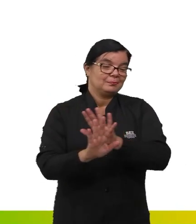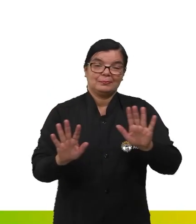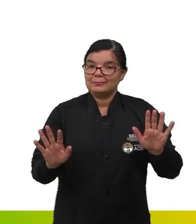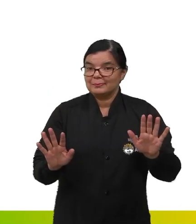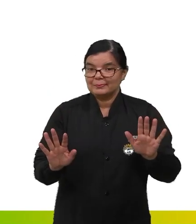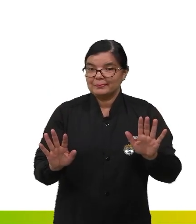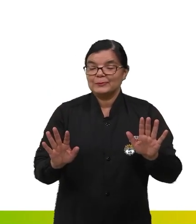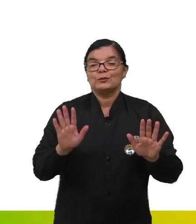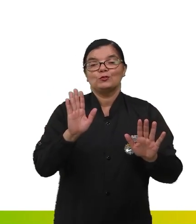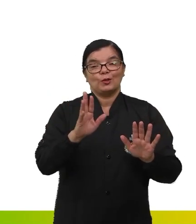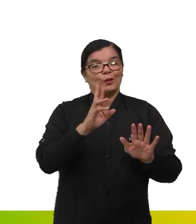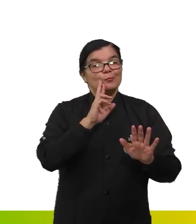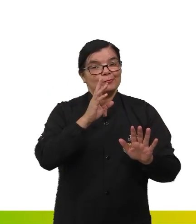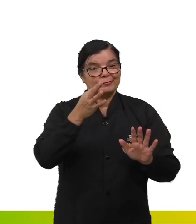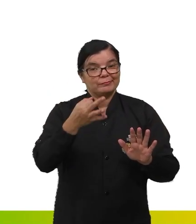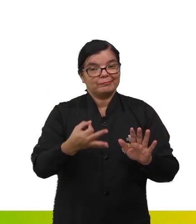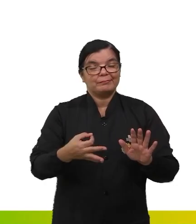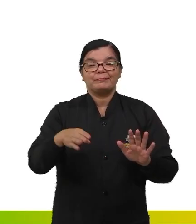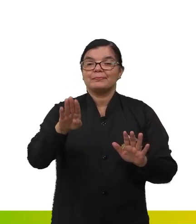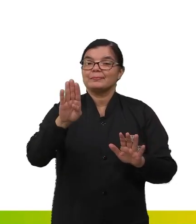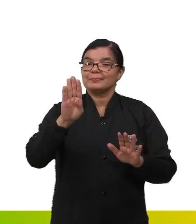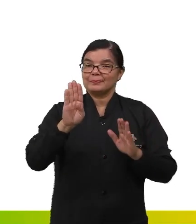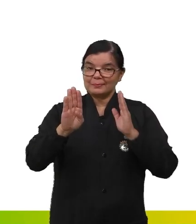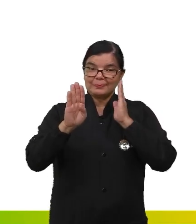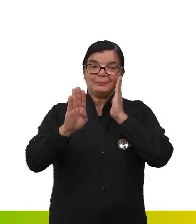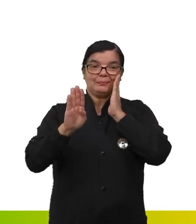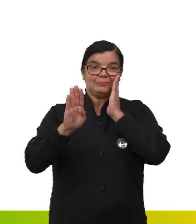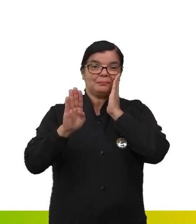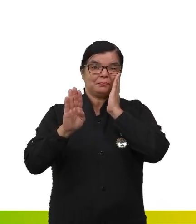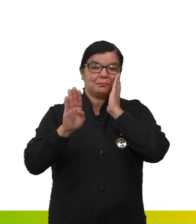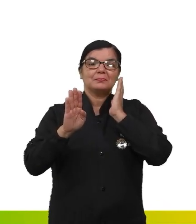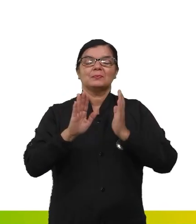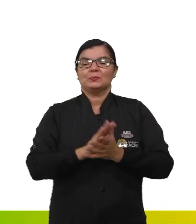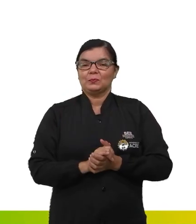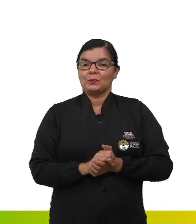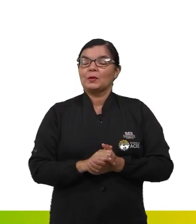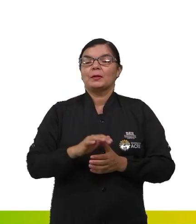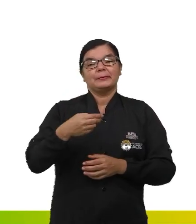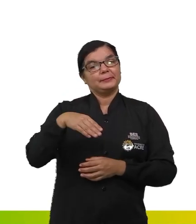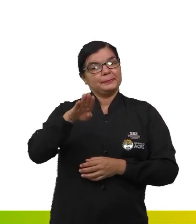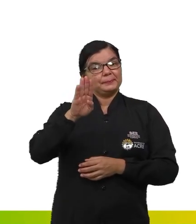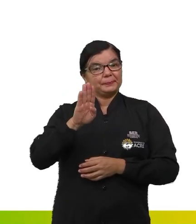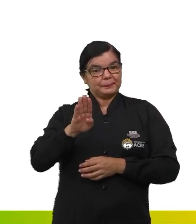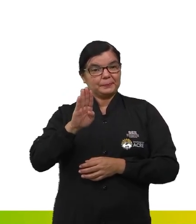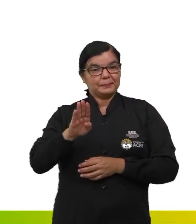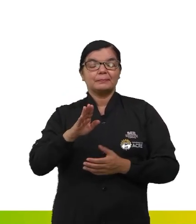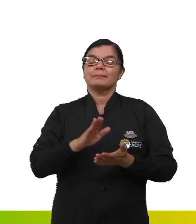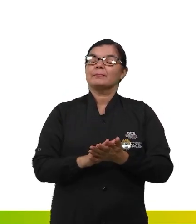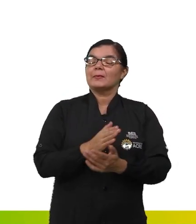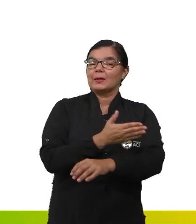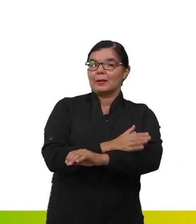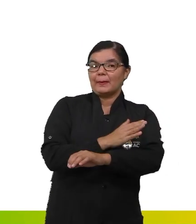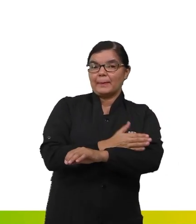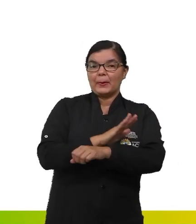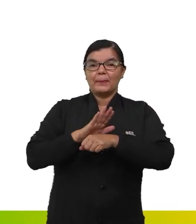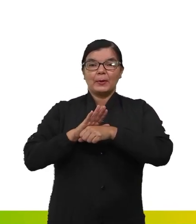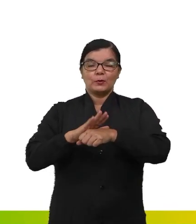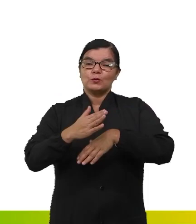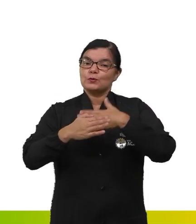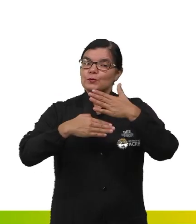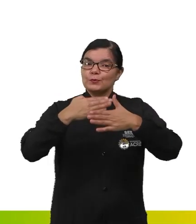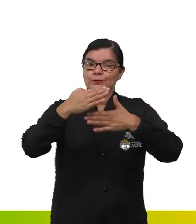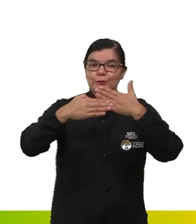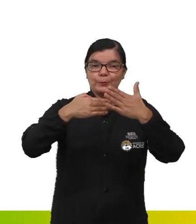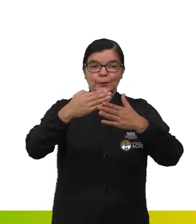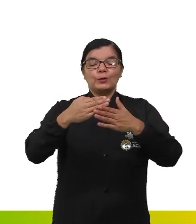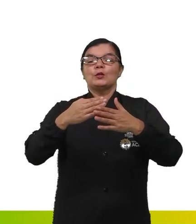Não. Temos o nosso gabarito, que é a alternativa B. Deixa eu ver se está certo aqui. Perfeito. A participação das práticas corporais contribui para o desenvolvimento das